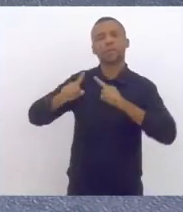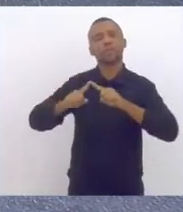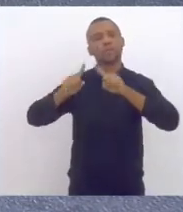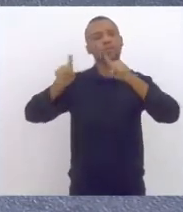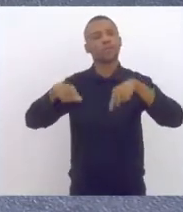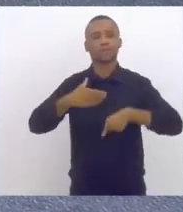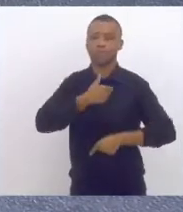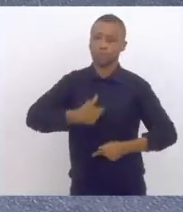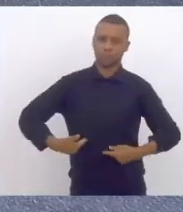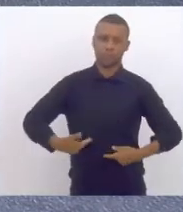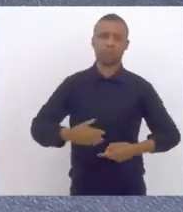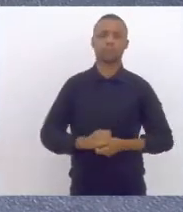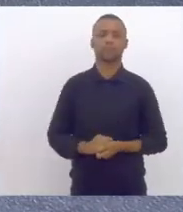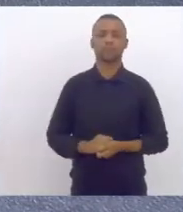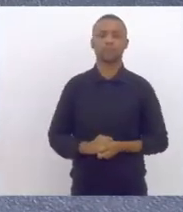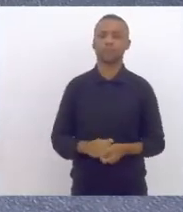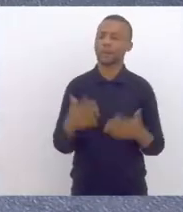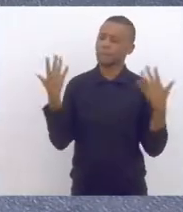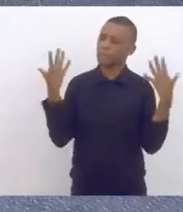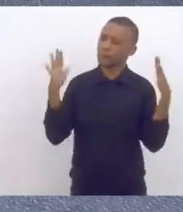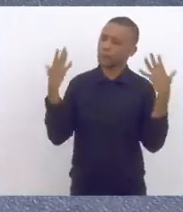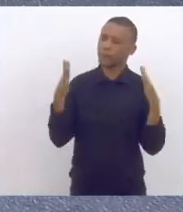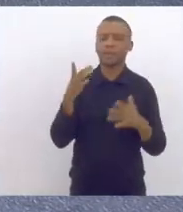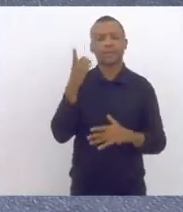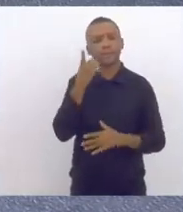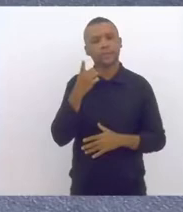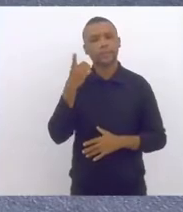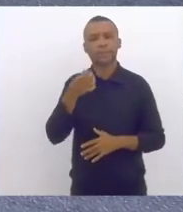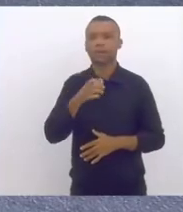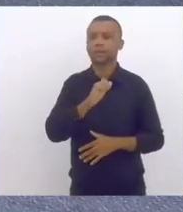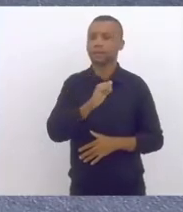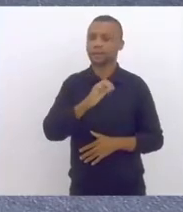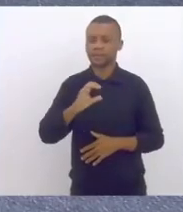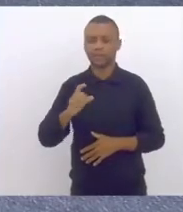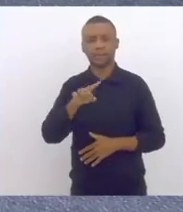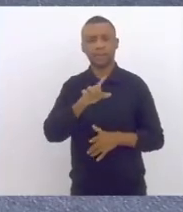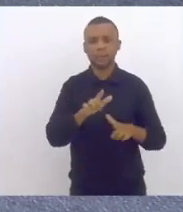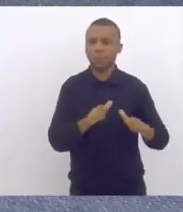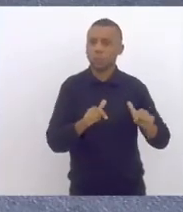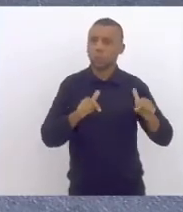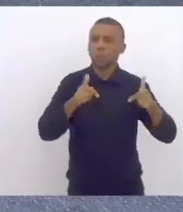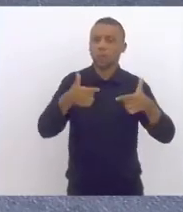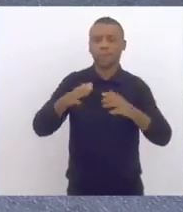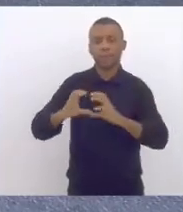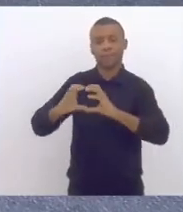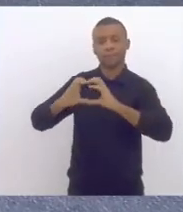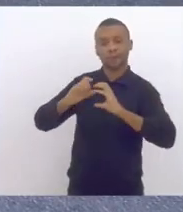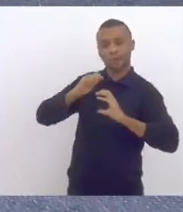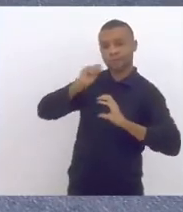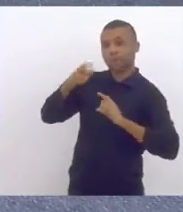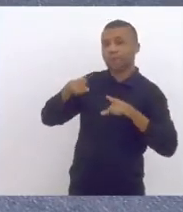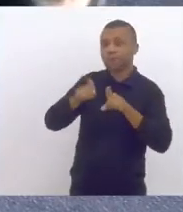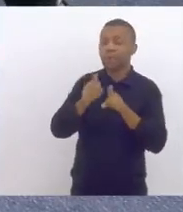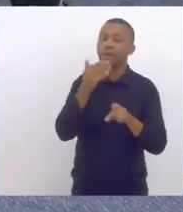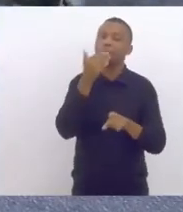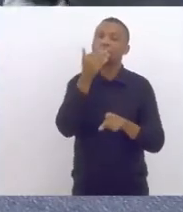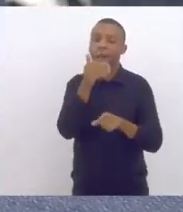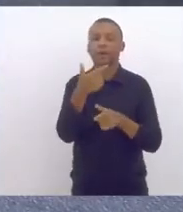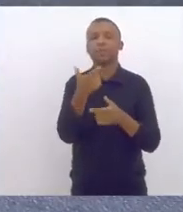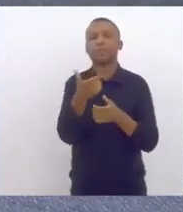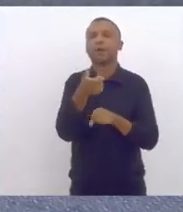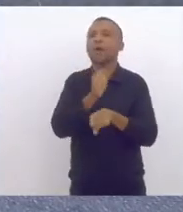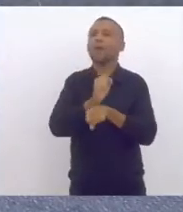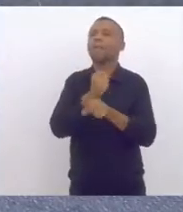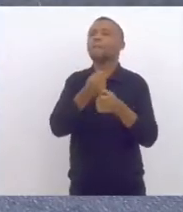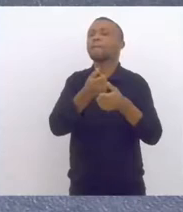público. Então, parabéns, deputado André Siciliano, pela sua iniciativa. E eu também me coloco nessa fila